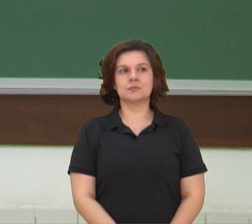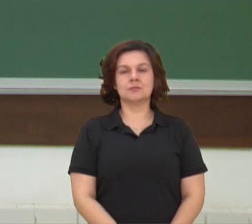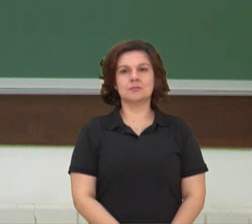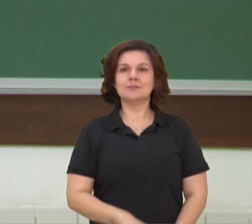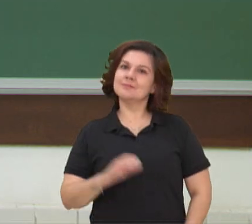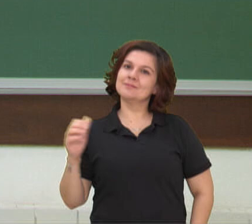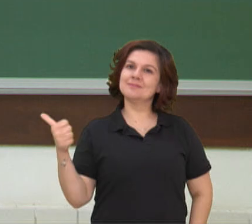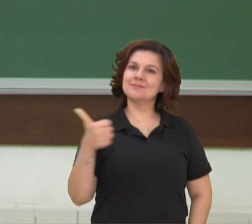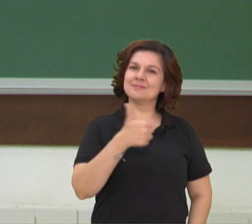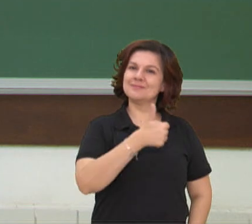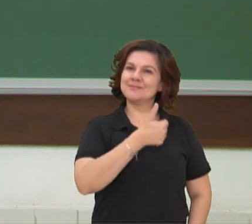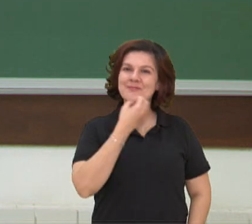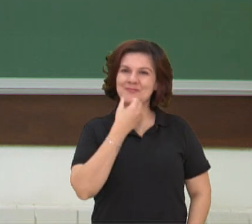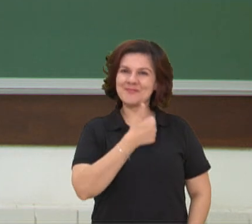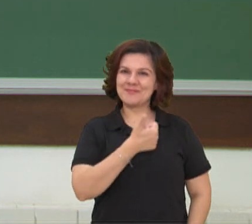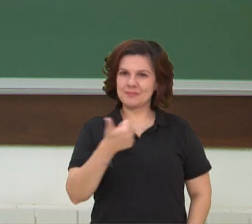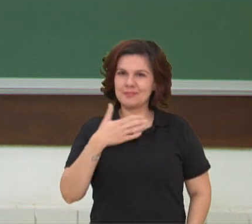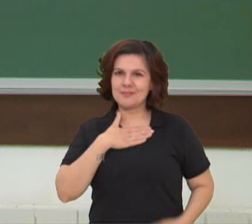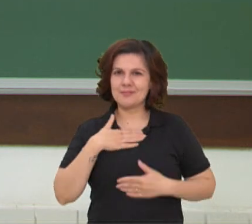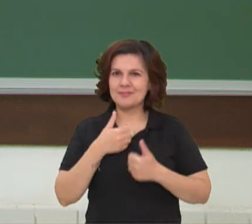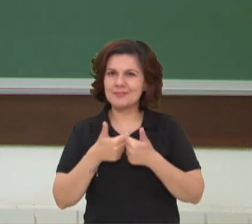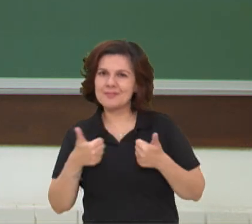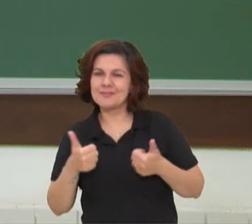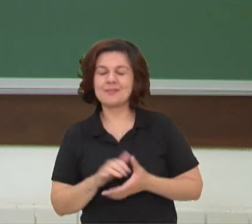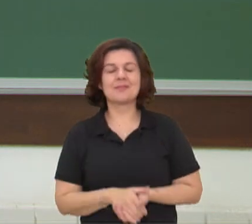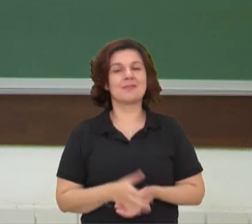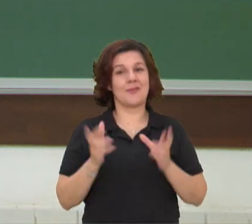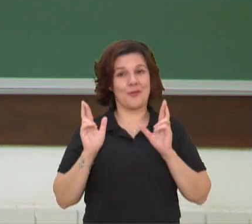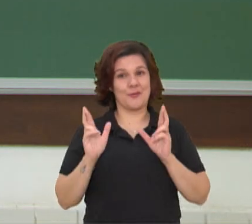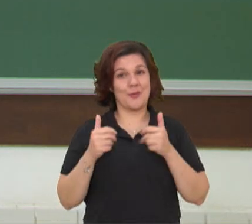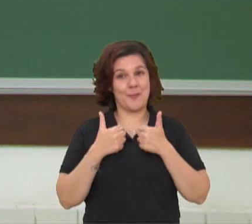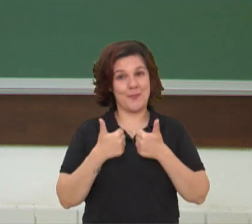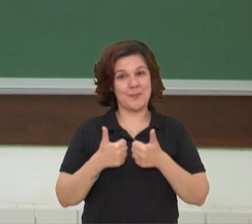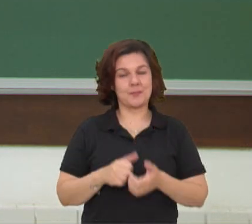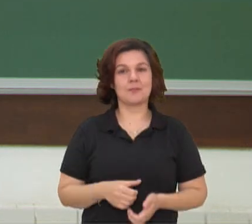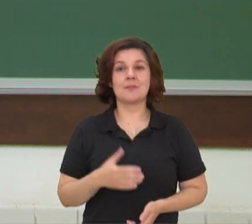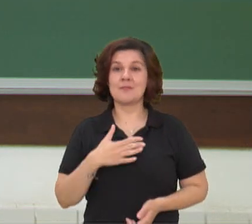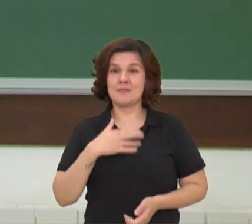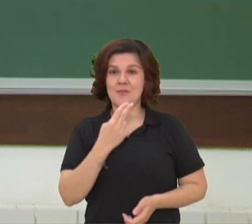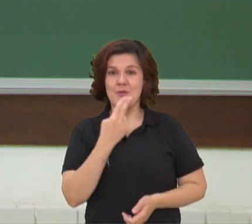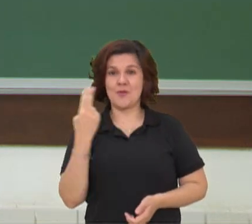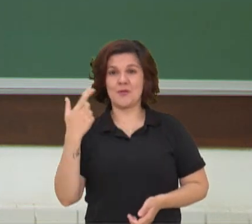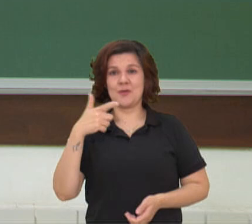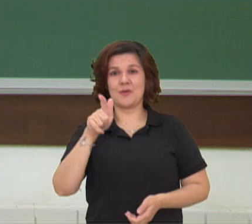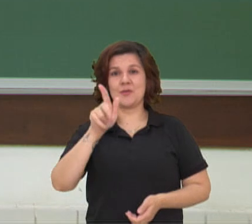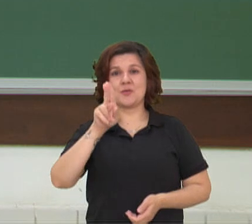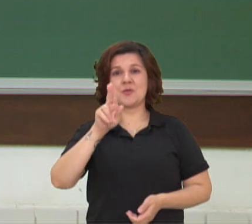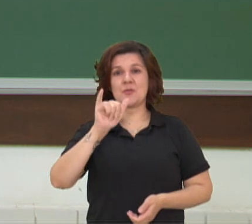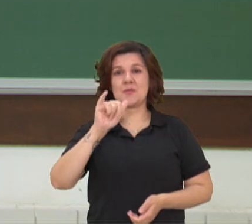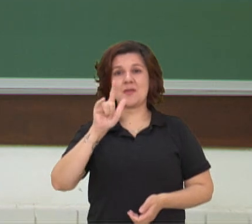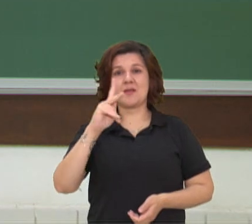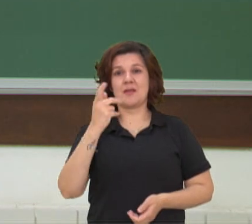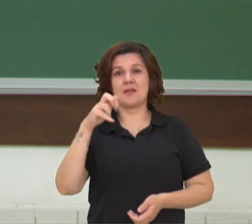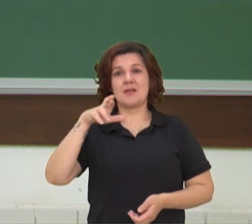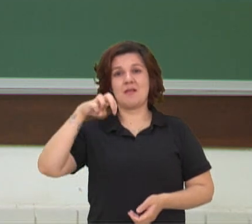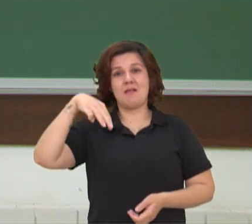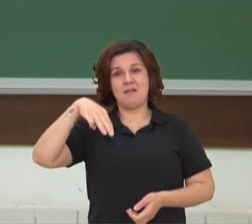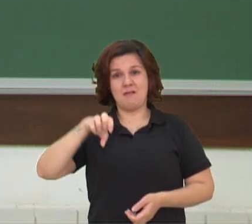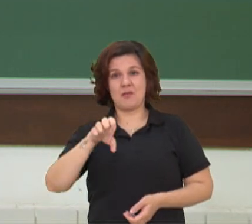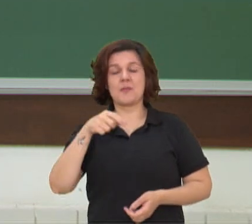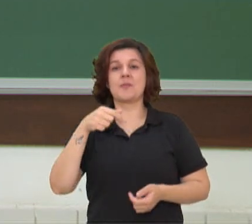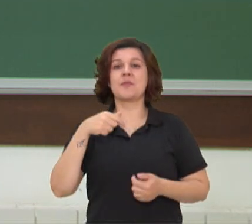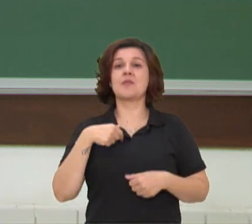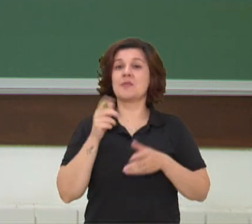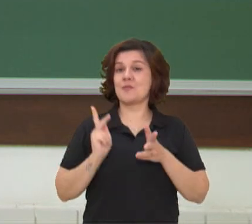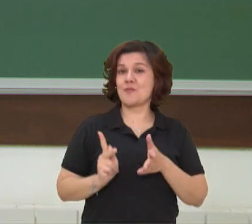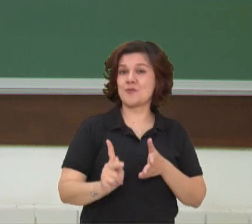Fala, meus queridos! Como que vocês estão? Eu espero que bem. Aqui quem fala é o professor Guilherme Nevan e hoje vamos dar continuidade aí ao nosso